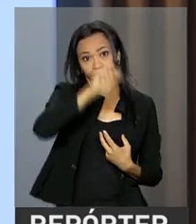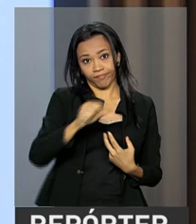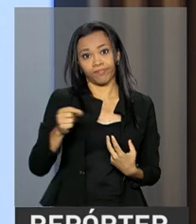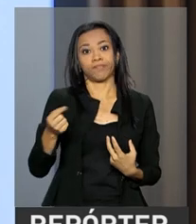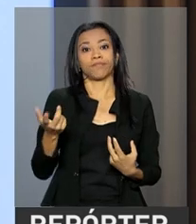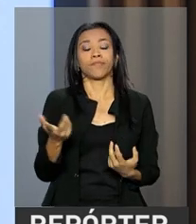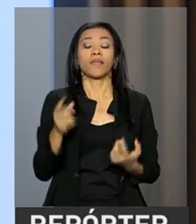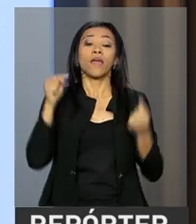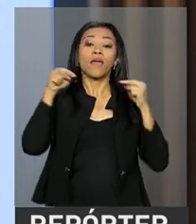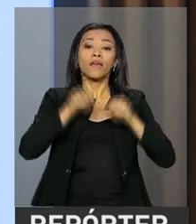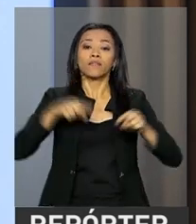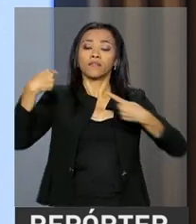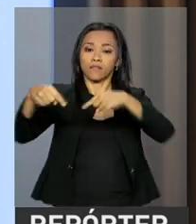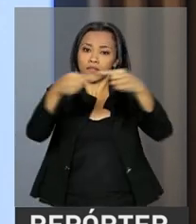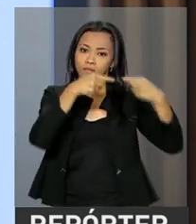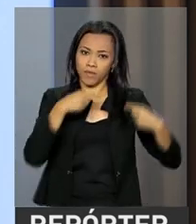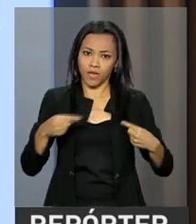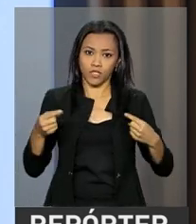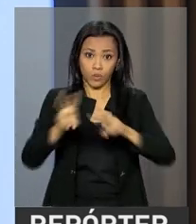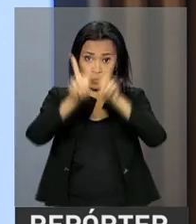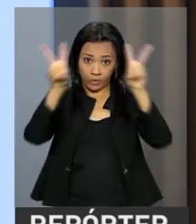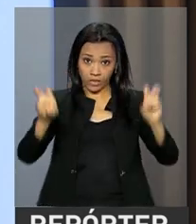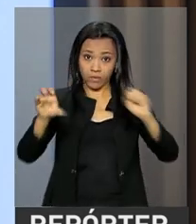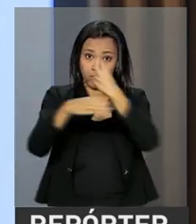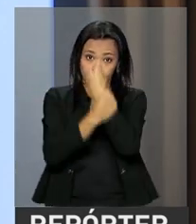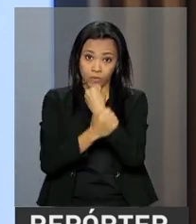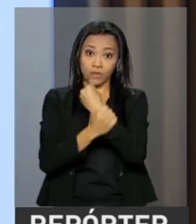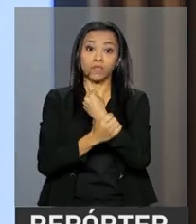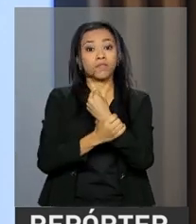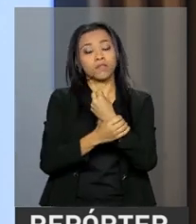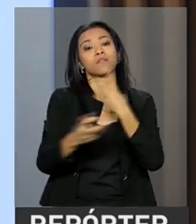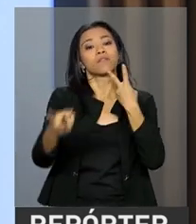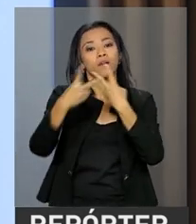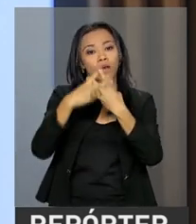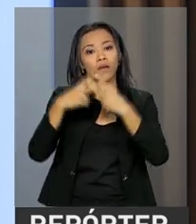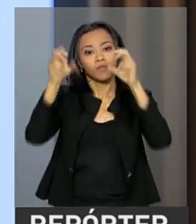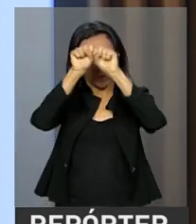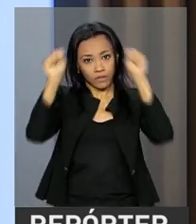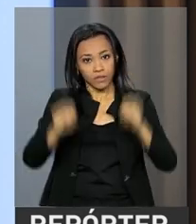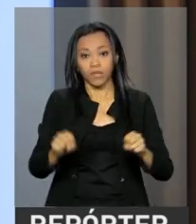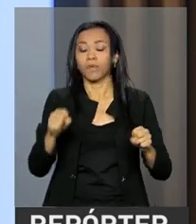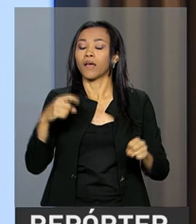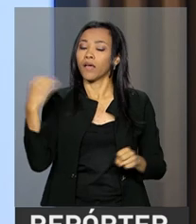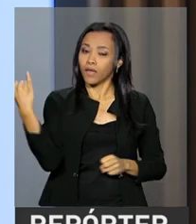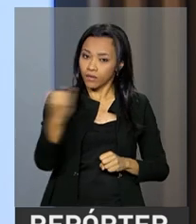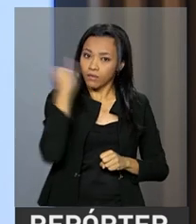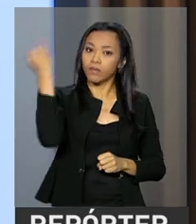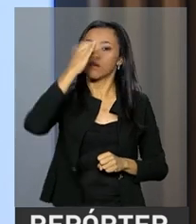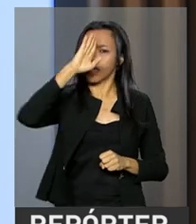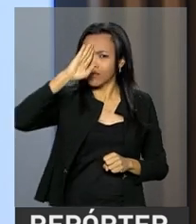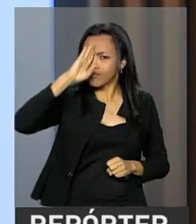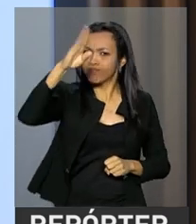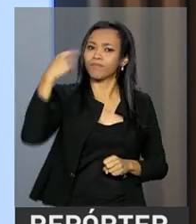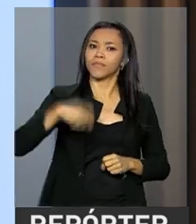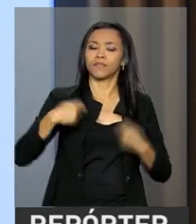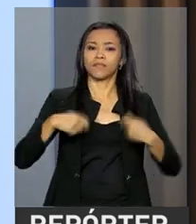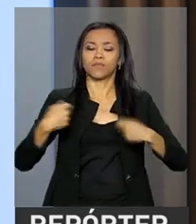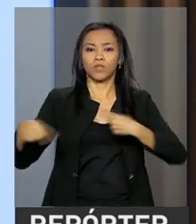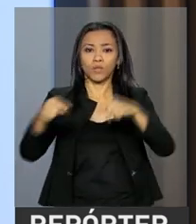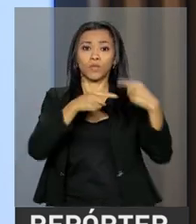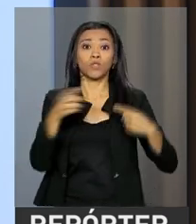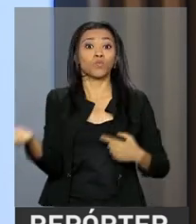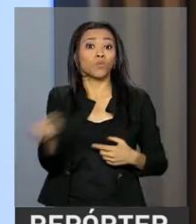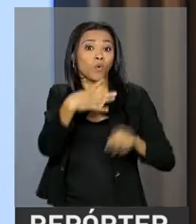brasileiros. Esse debate do tema da segurança é um debate prioritário. Nós precisamos discutir esse